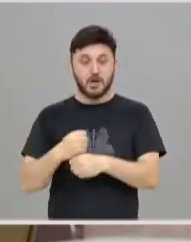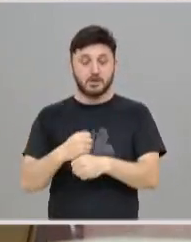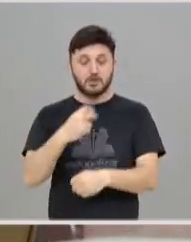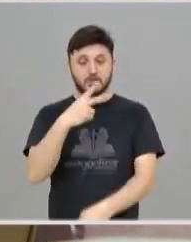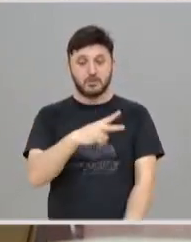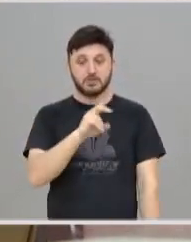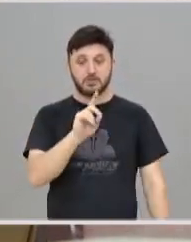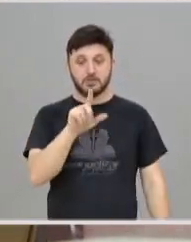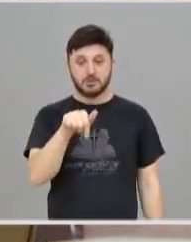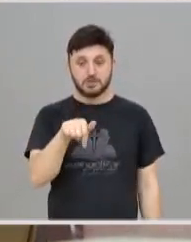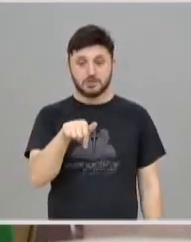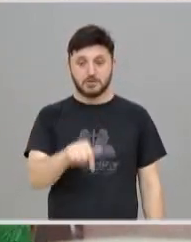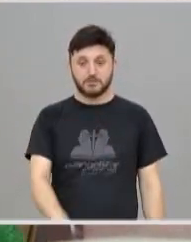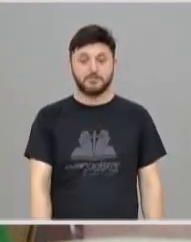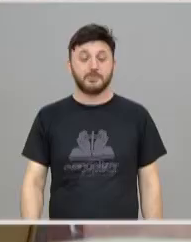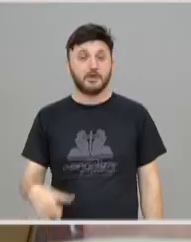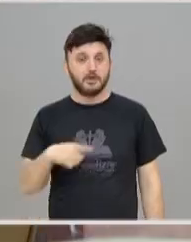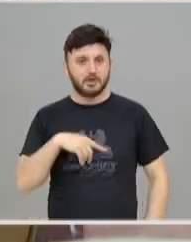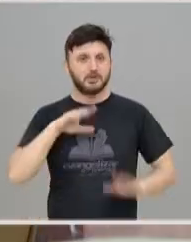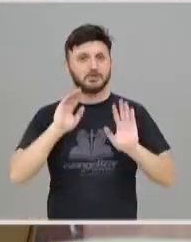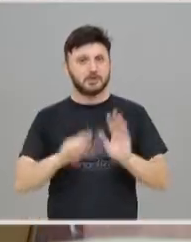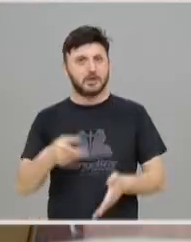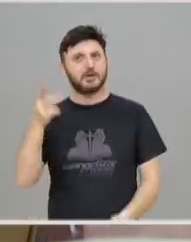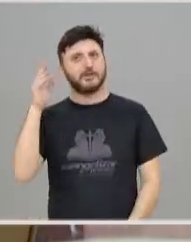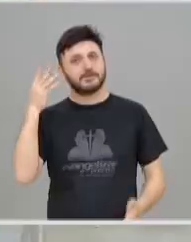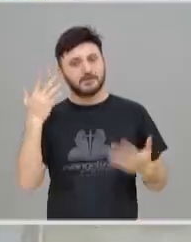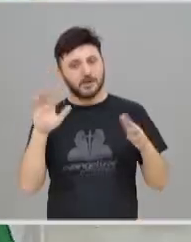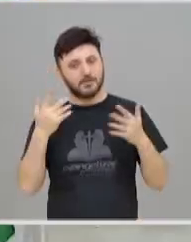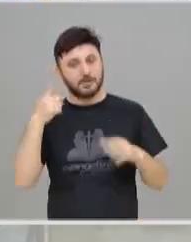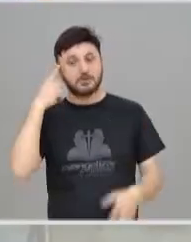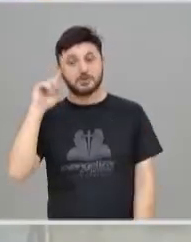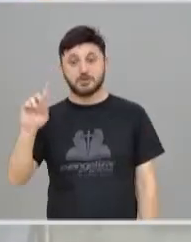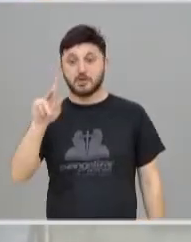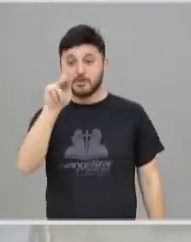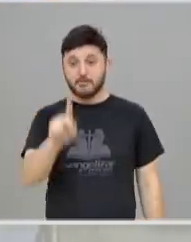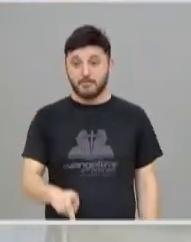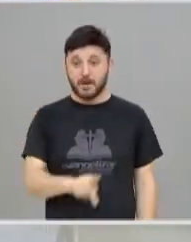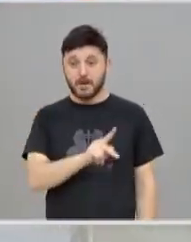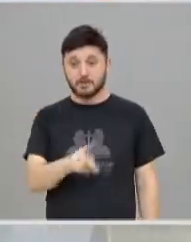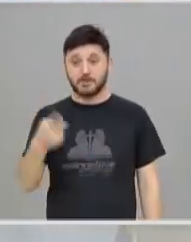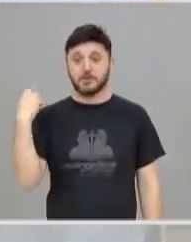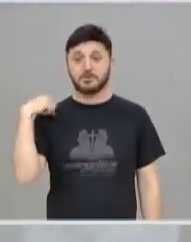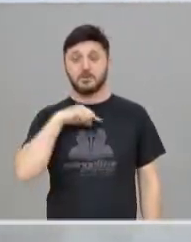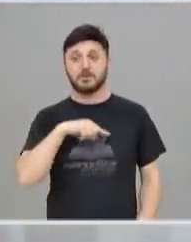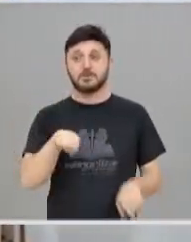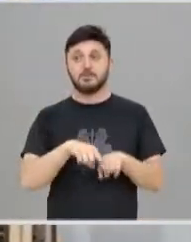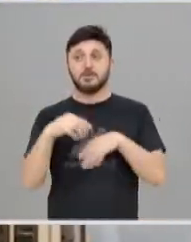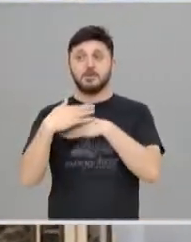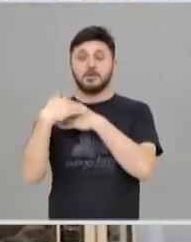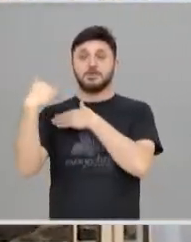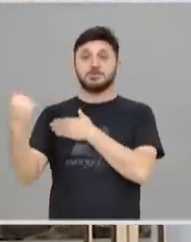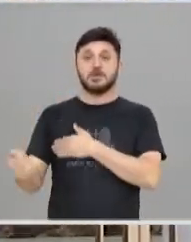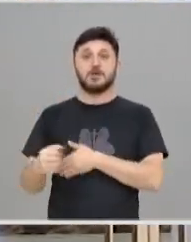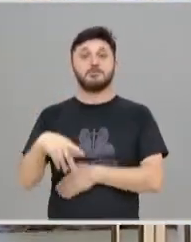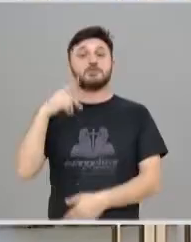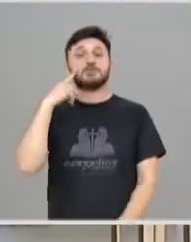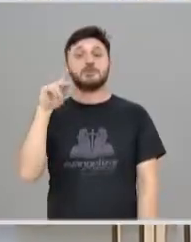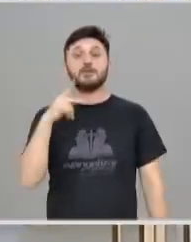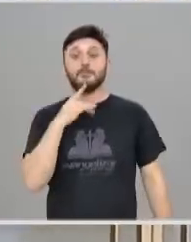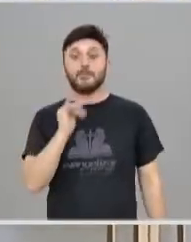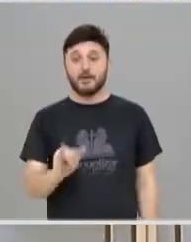2017, tendo celebrado o dia do padre, chamados a celebrar dia dos pais.